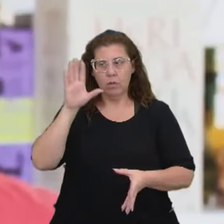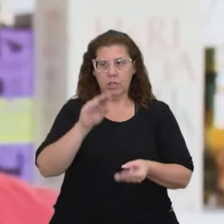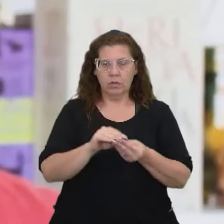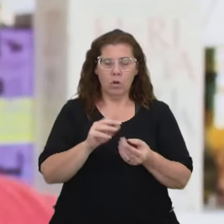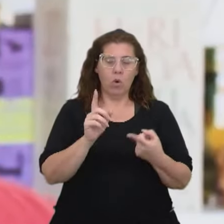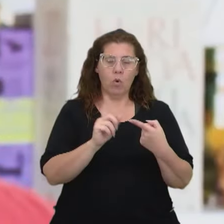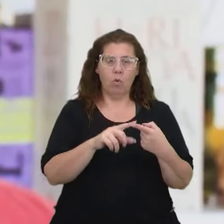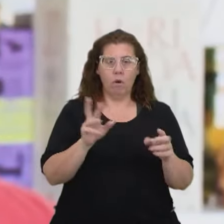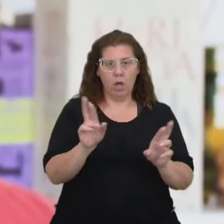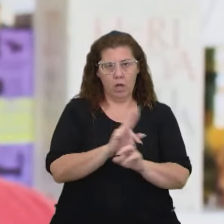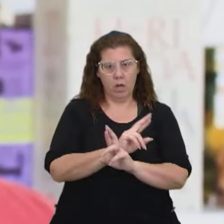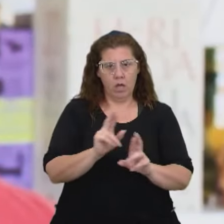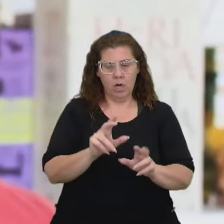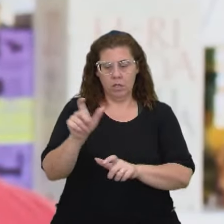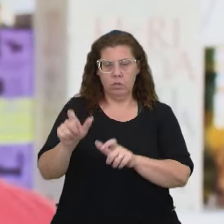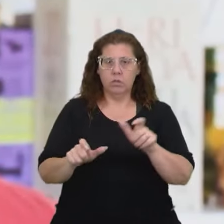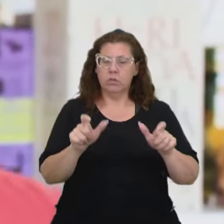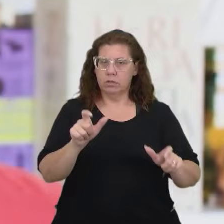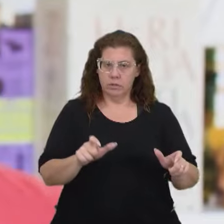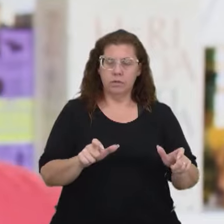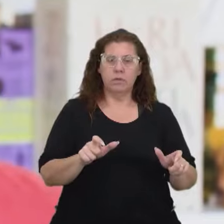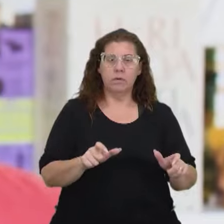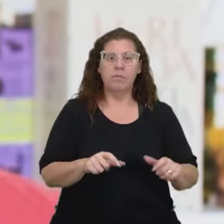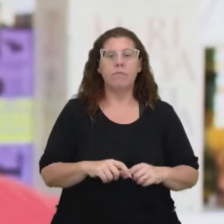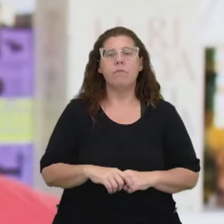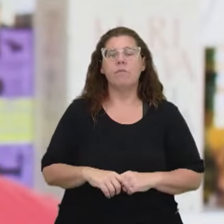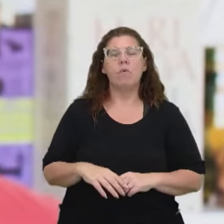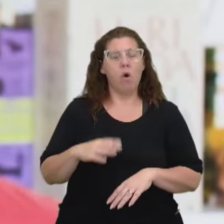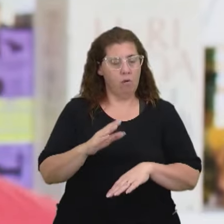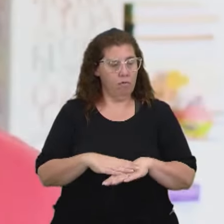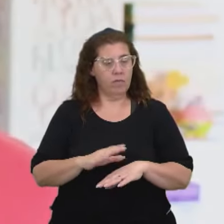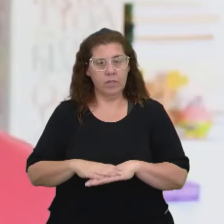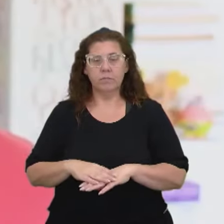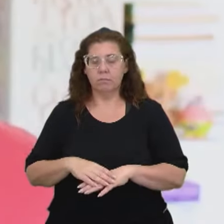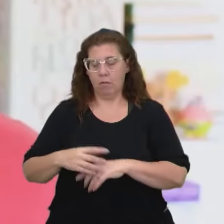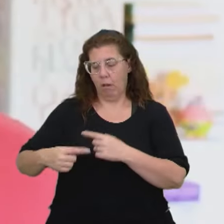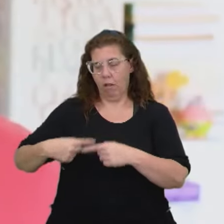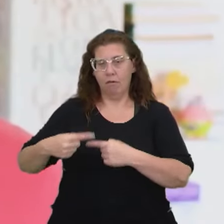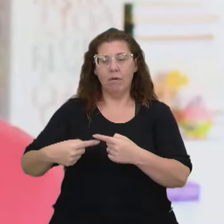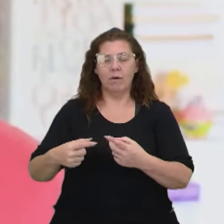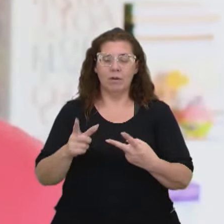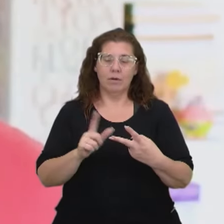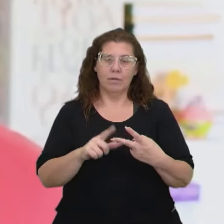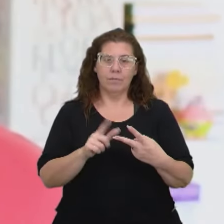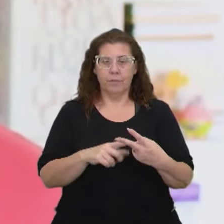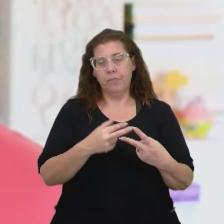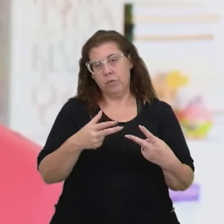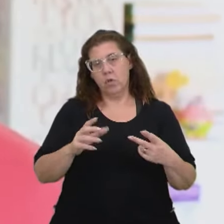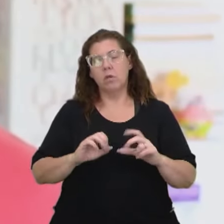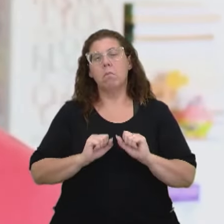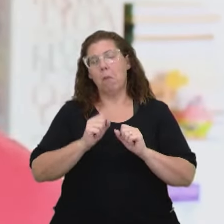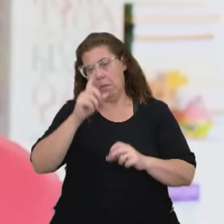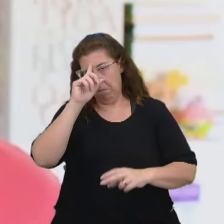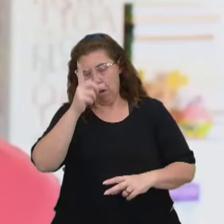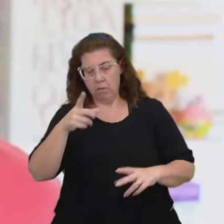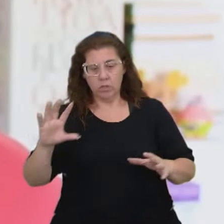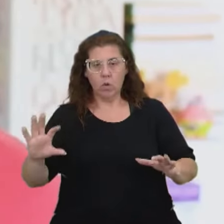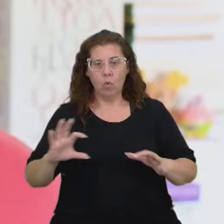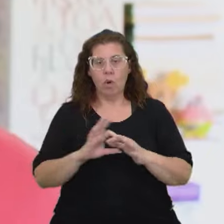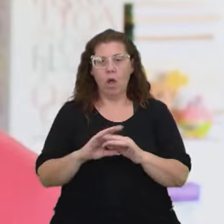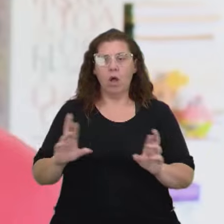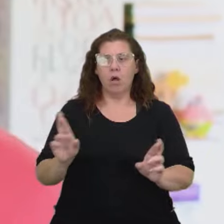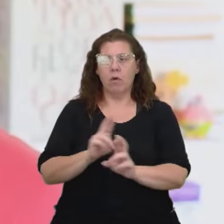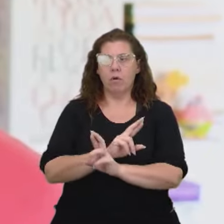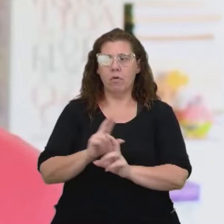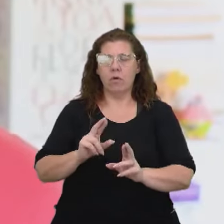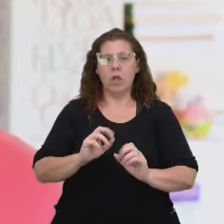1. Relações de sujeitos efetivas fabricam sujeitos. 2. Fatores de dominação se relacionam e